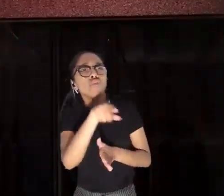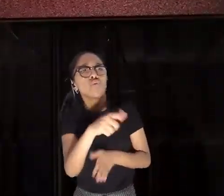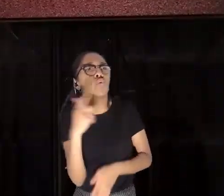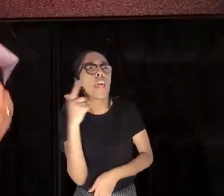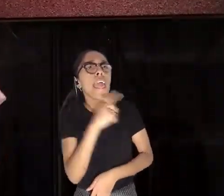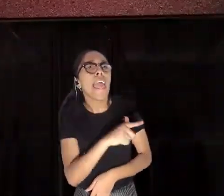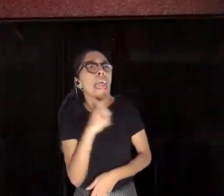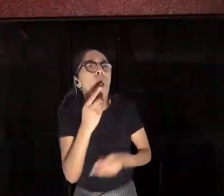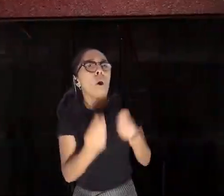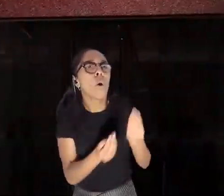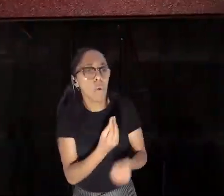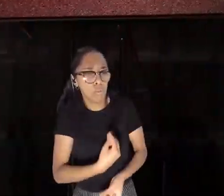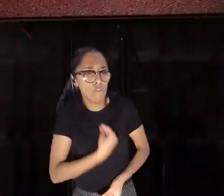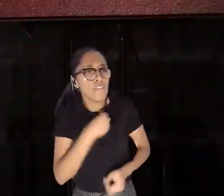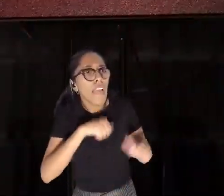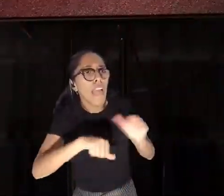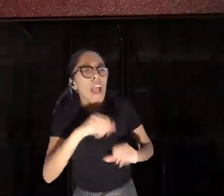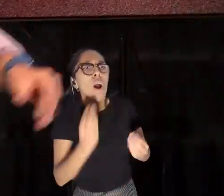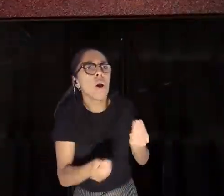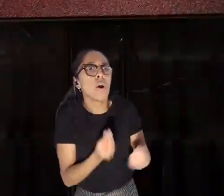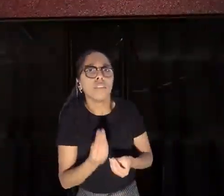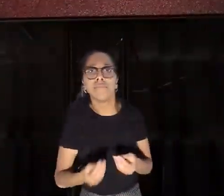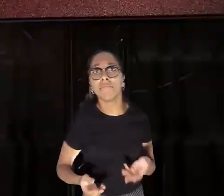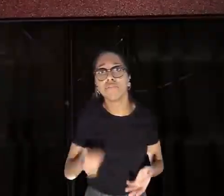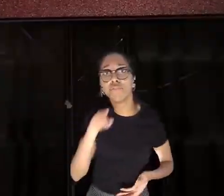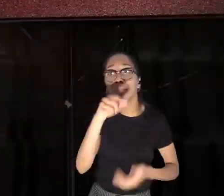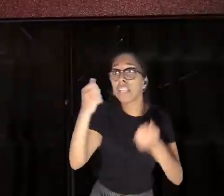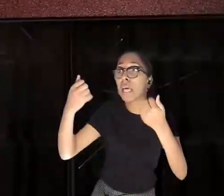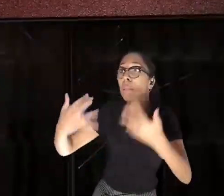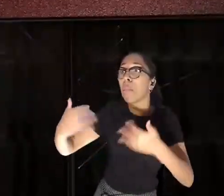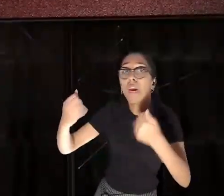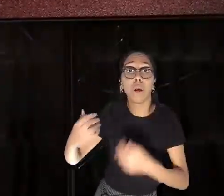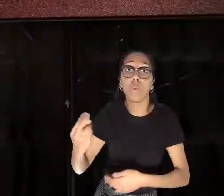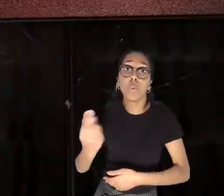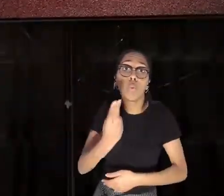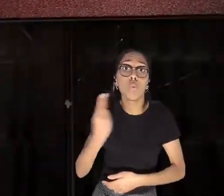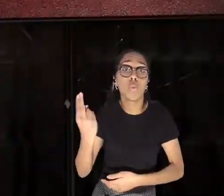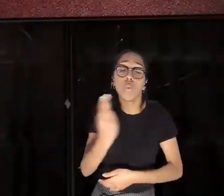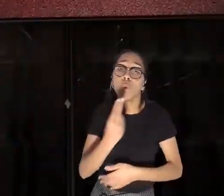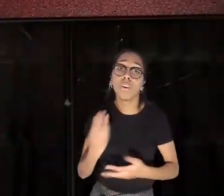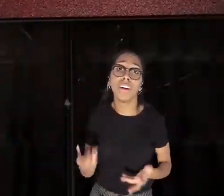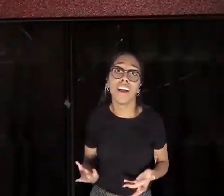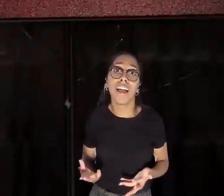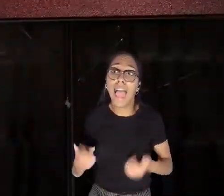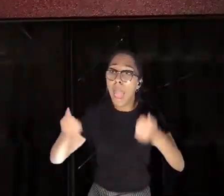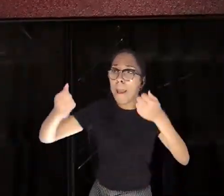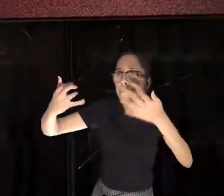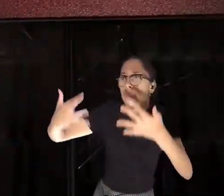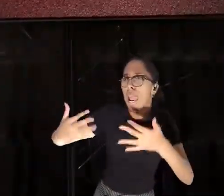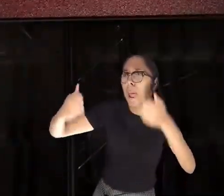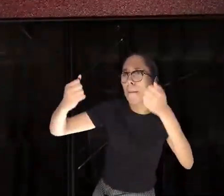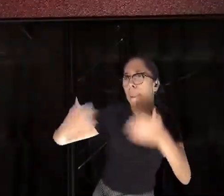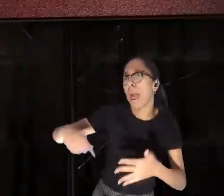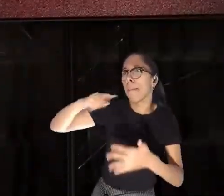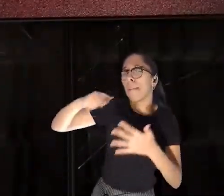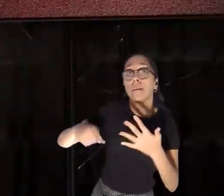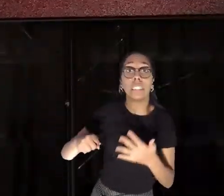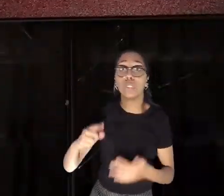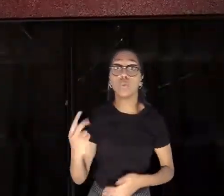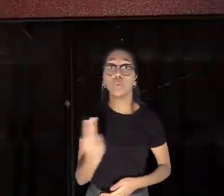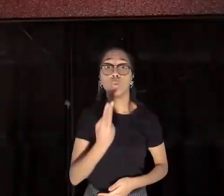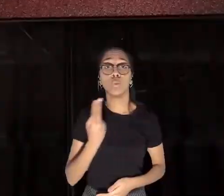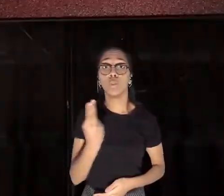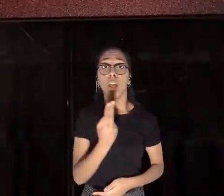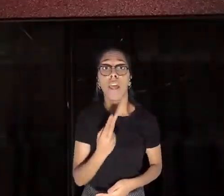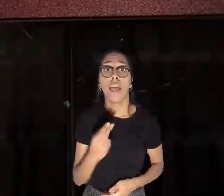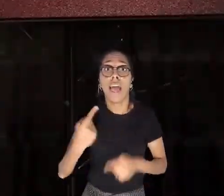fala comigo: sobrenatural. Sobrenatural. Ele vai regenerar você de forma sobrenatural. Não dá para explicar. Você vai ser um milagre ambulante.